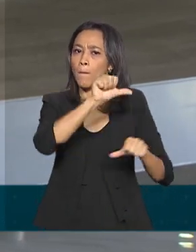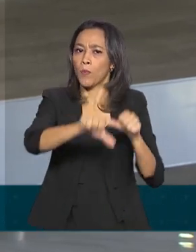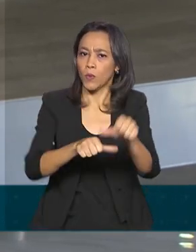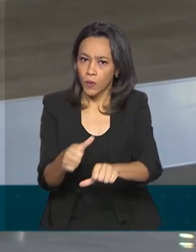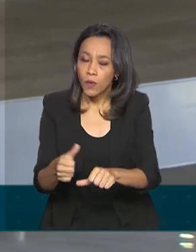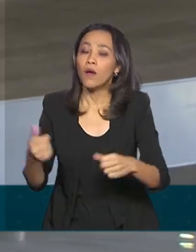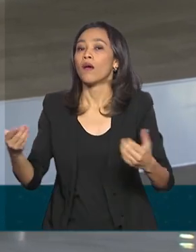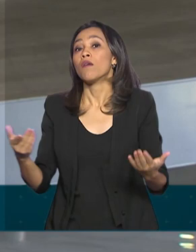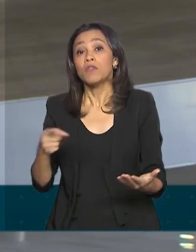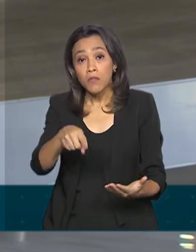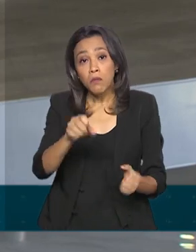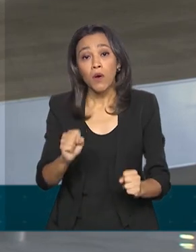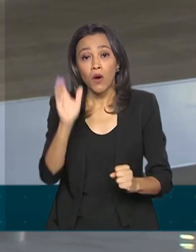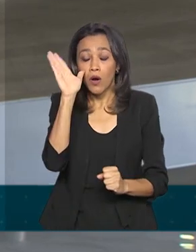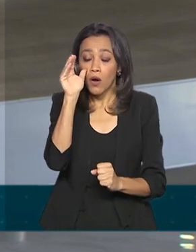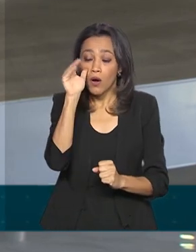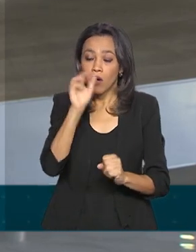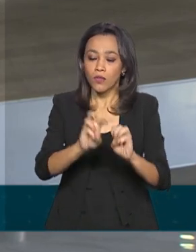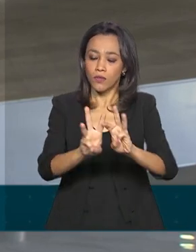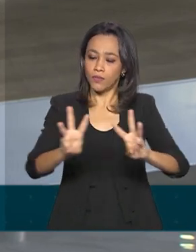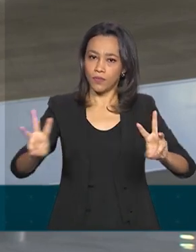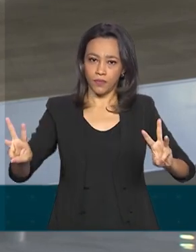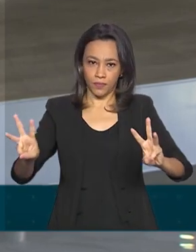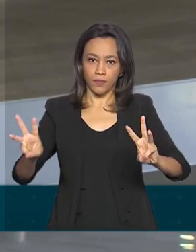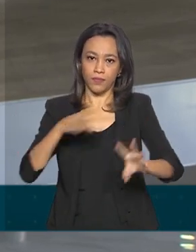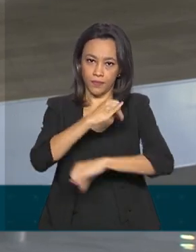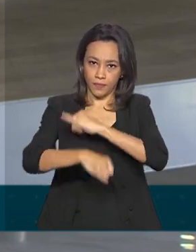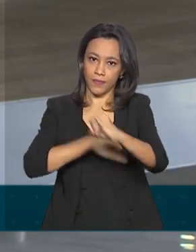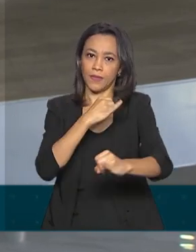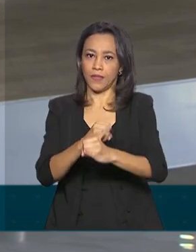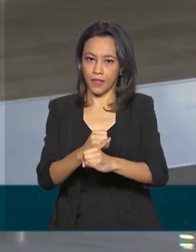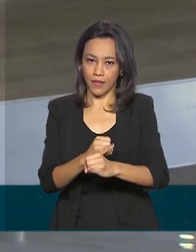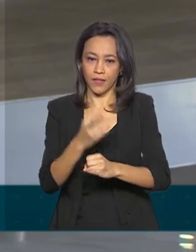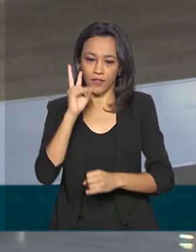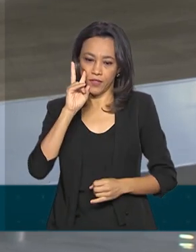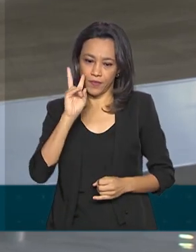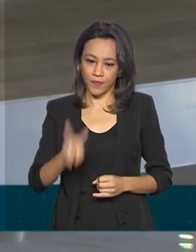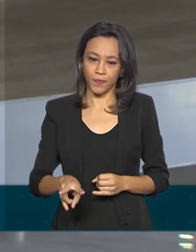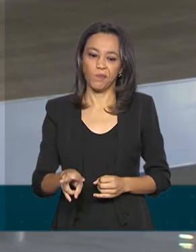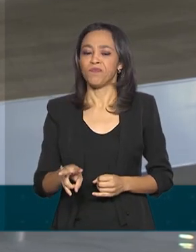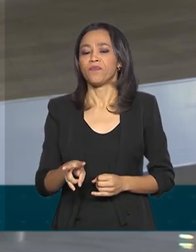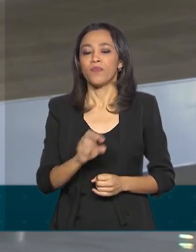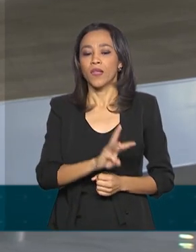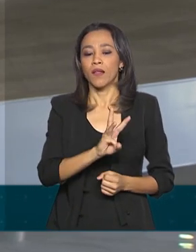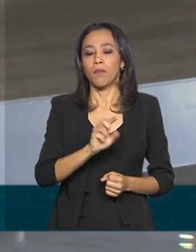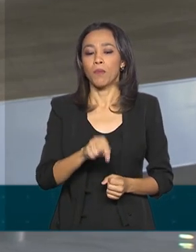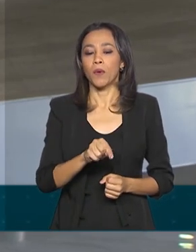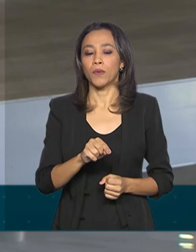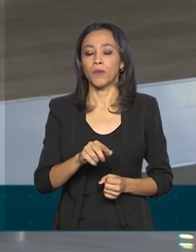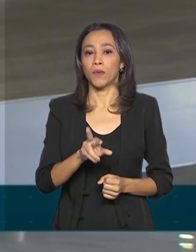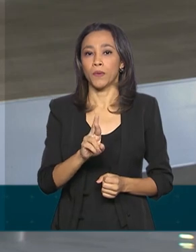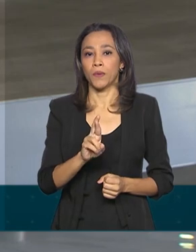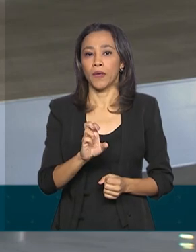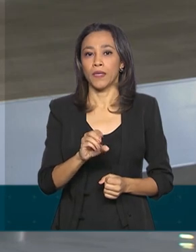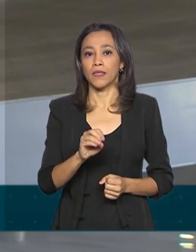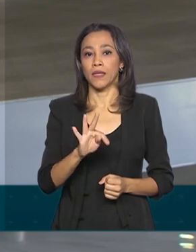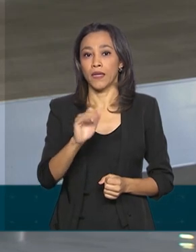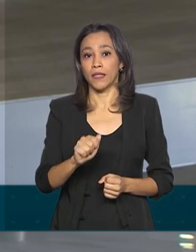podem ser feitas na página da Receita na internet. O endereço é www.receita